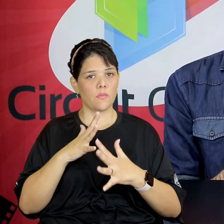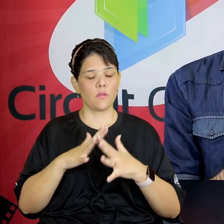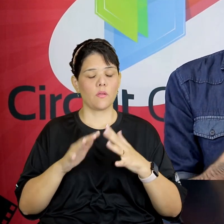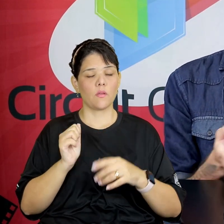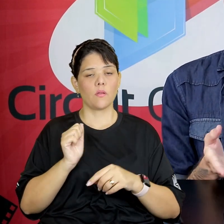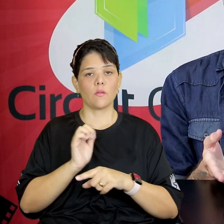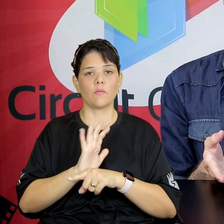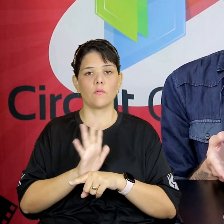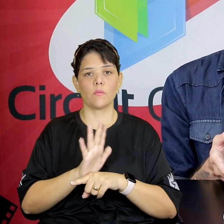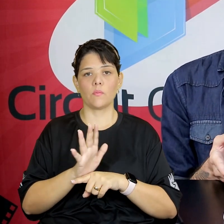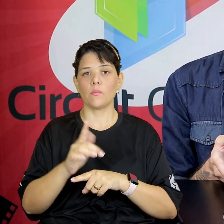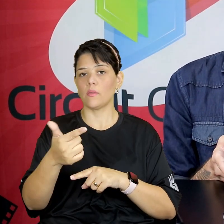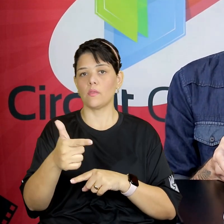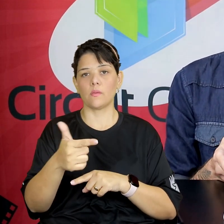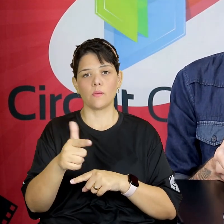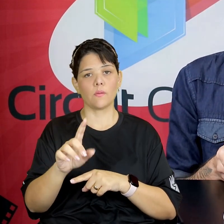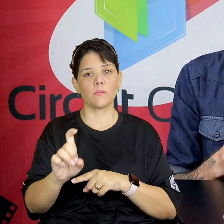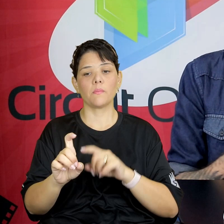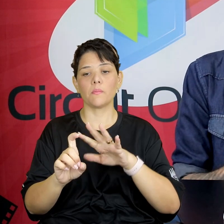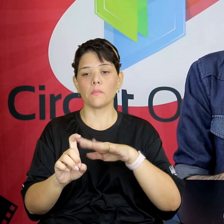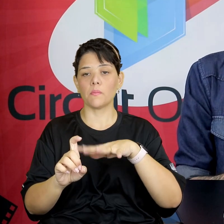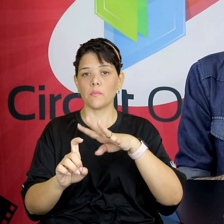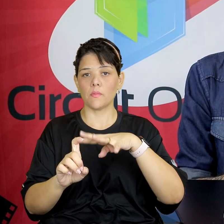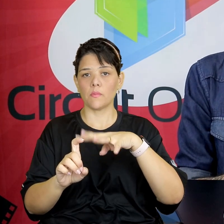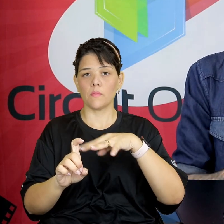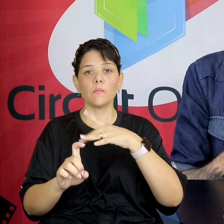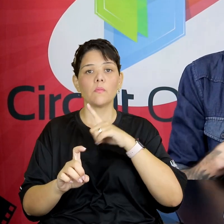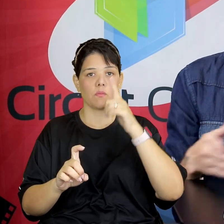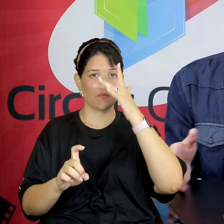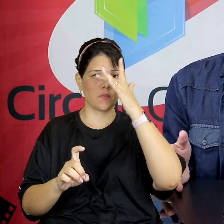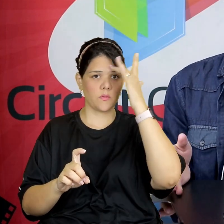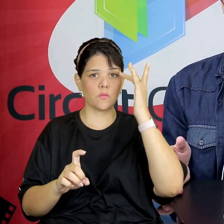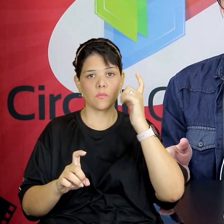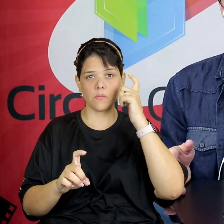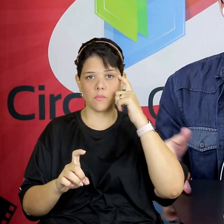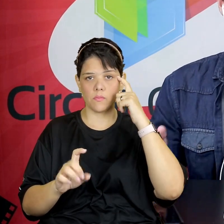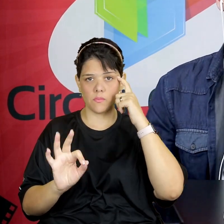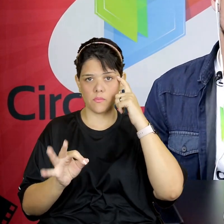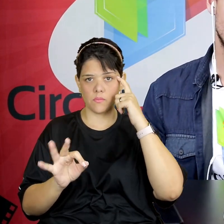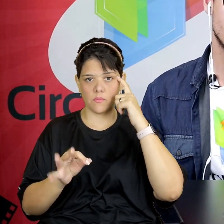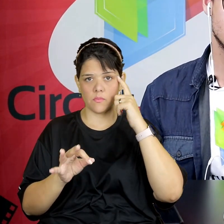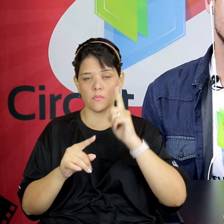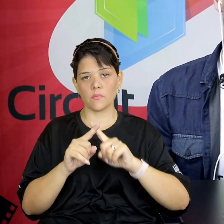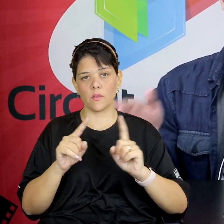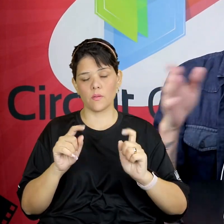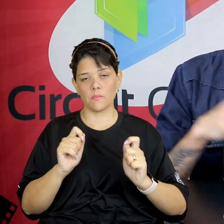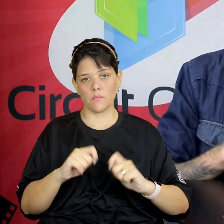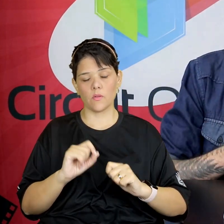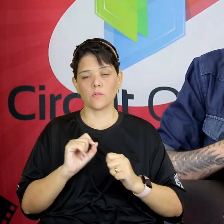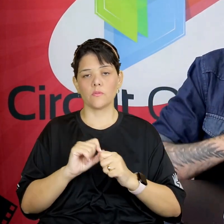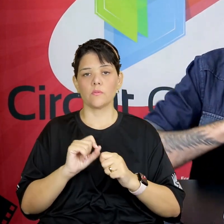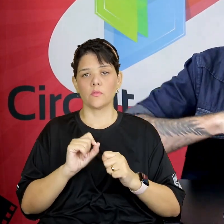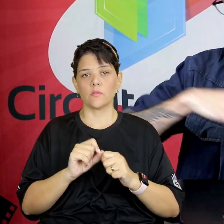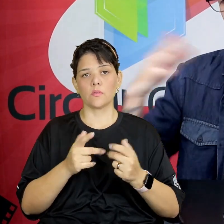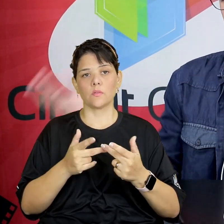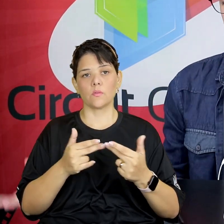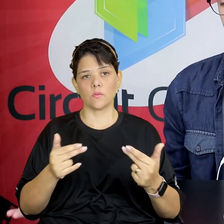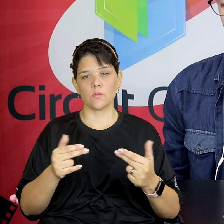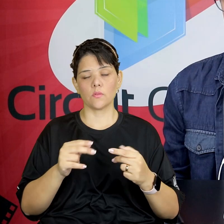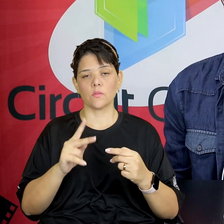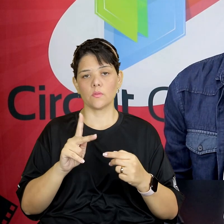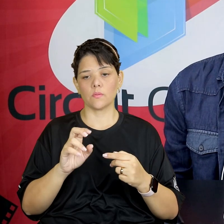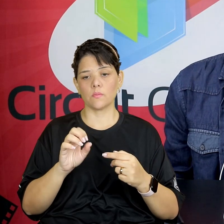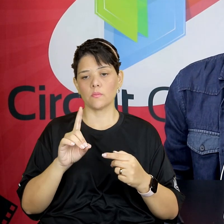Isso não é mito, realmente tem gente que pensa assim, mas também tem coisas que são muito fazíveis na pós. A gente vai debater sobre isso tudo